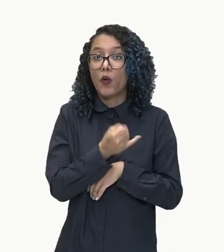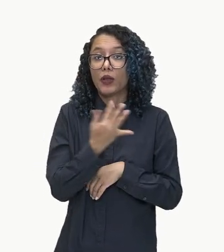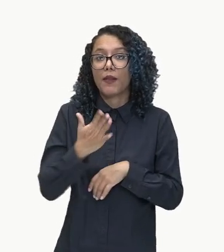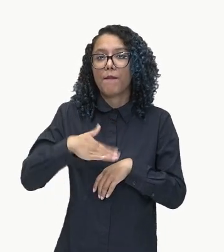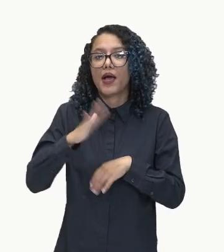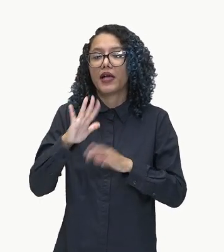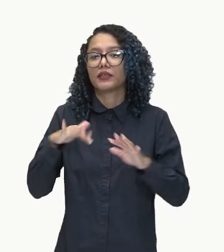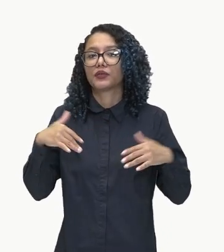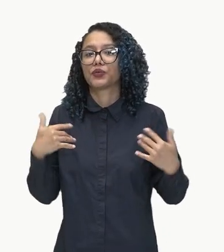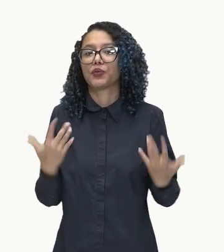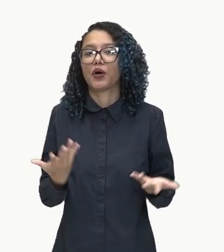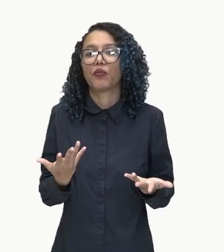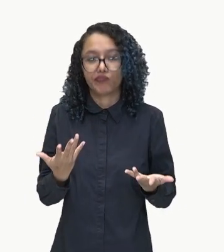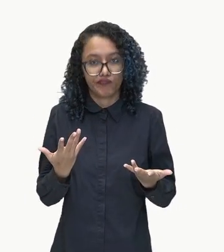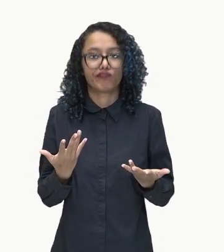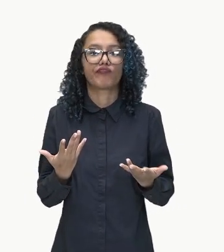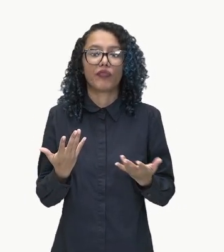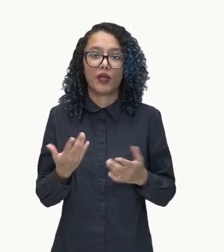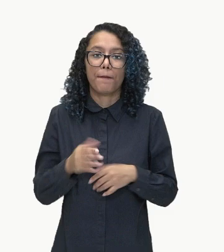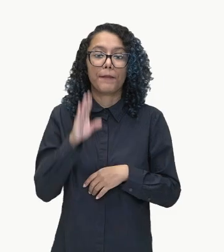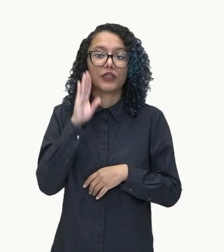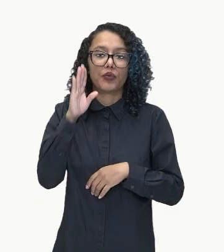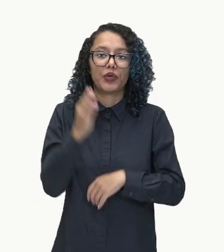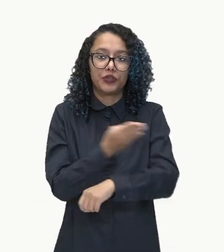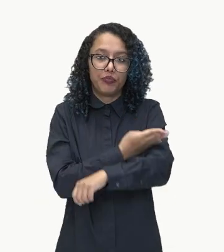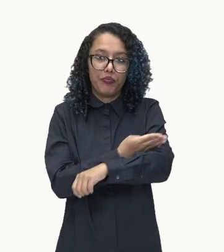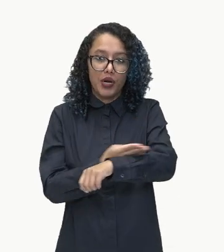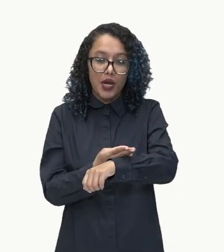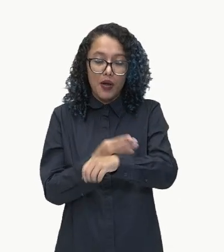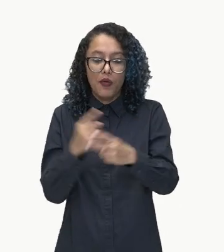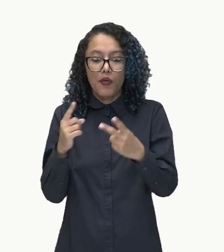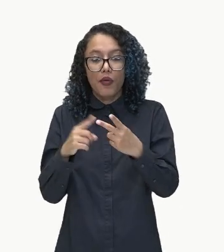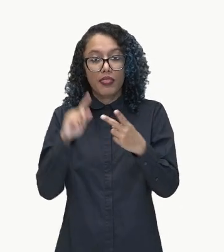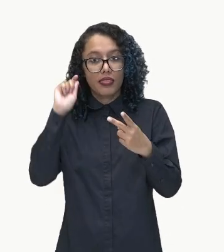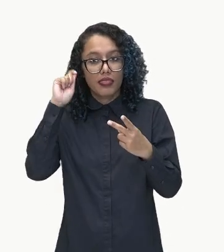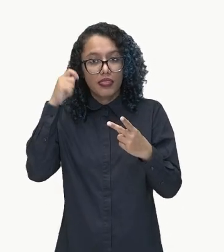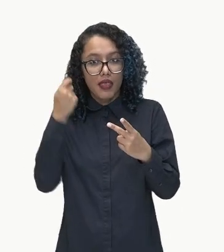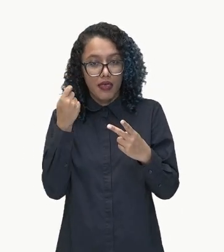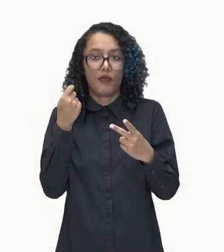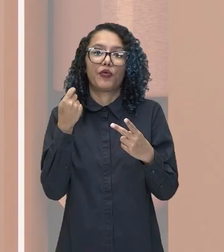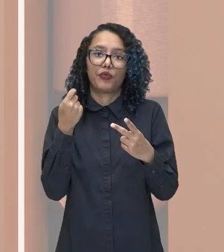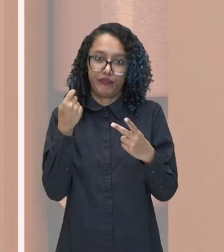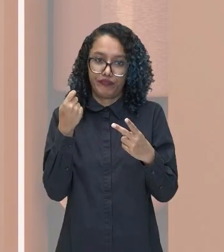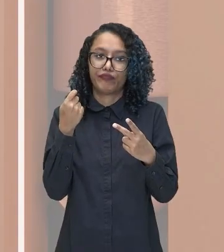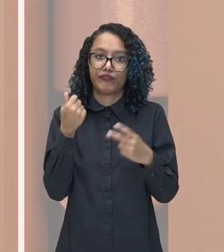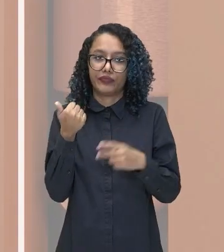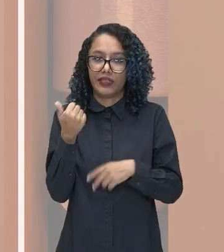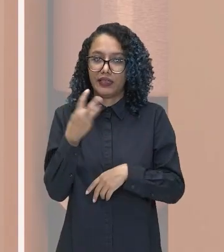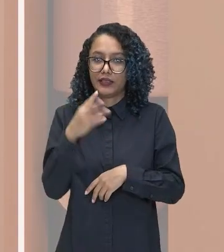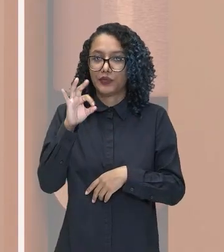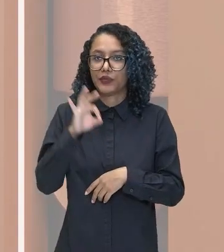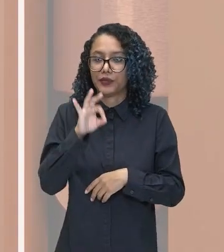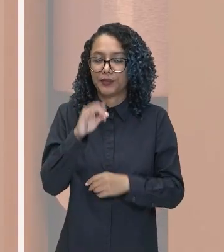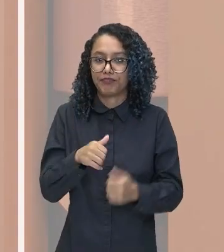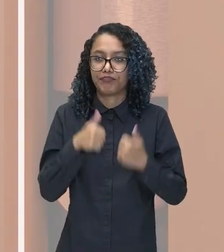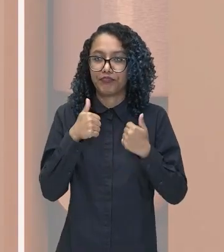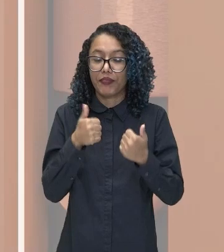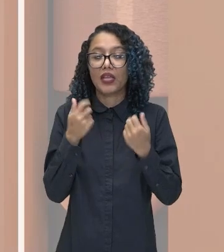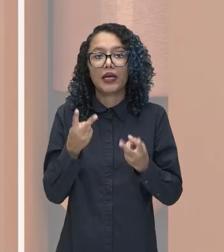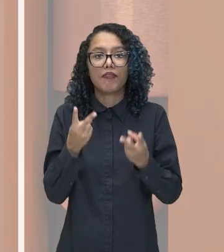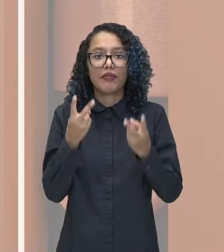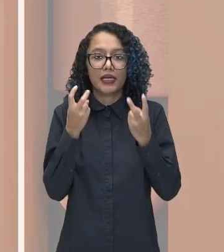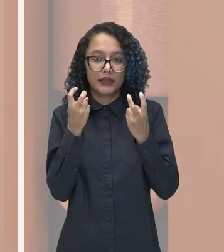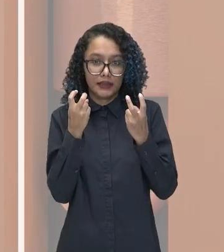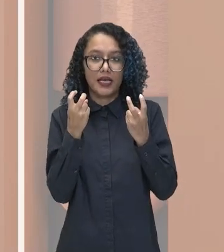aí ligado aos brancos, seguido dos negros com 13%. Tá certo, gente? Então, a gente observa,